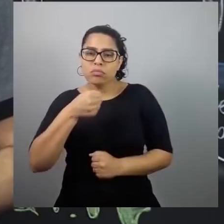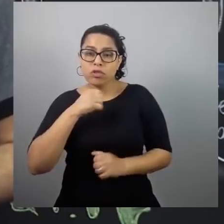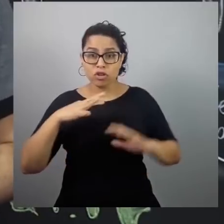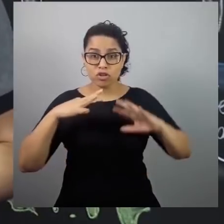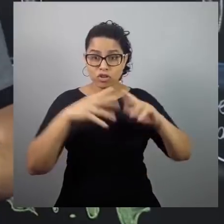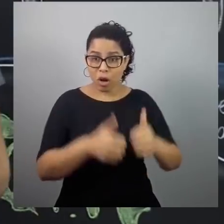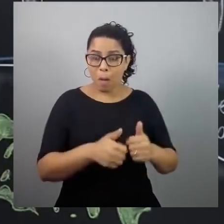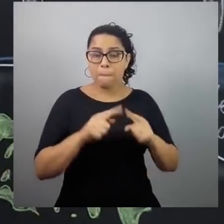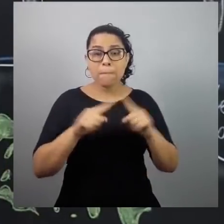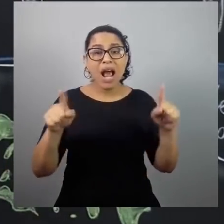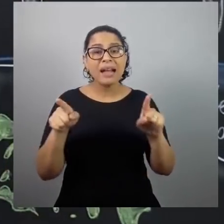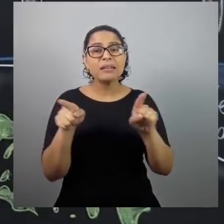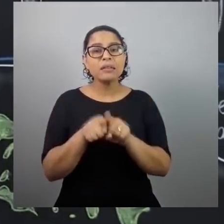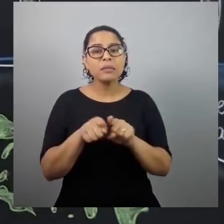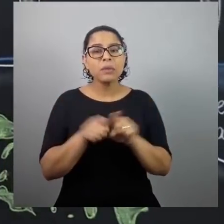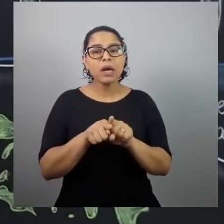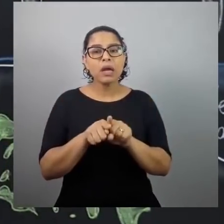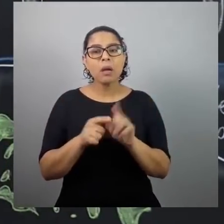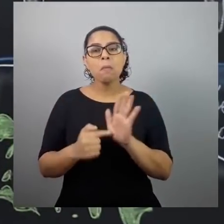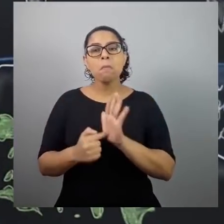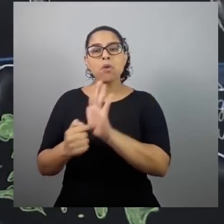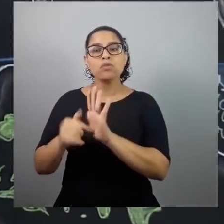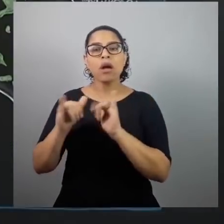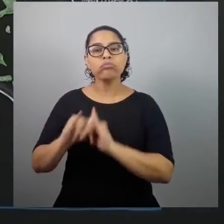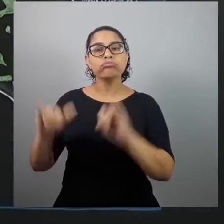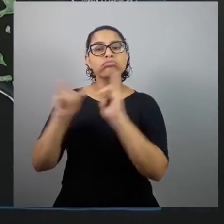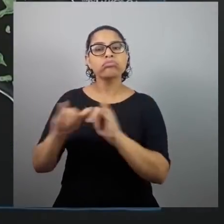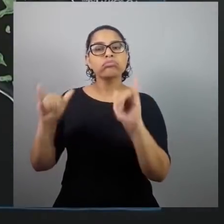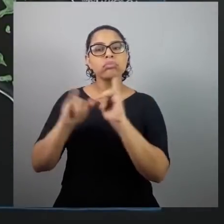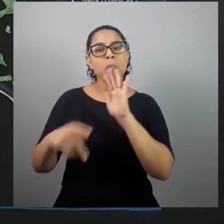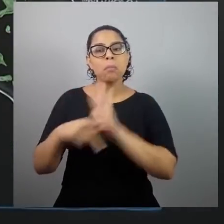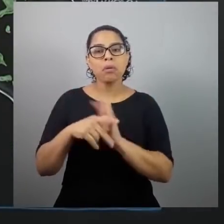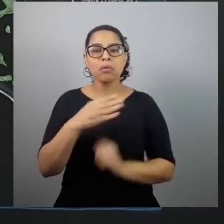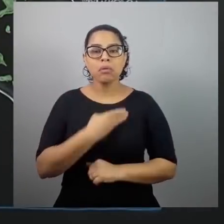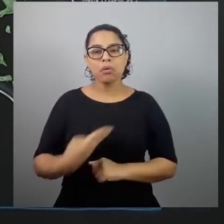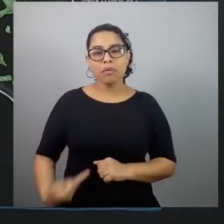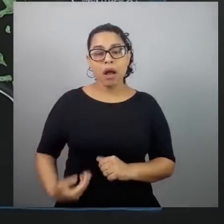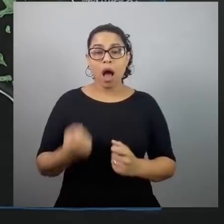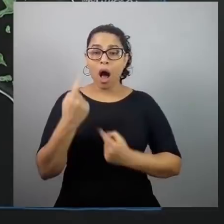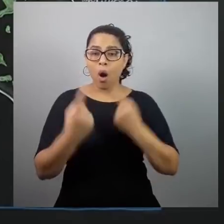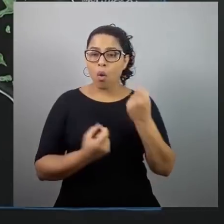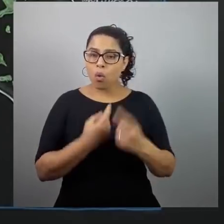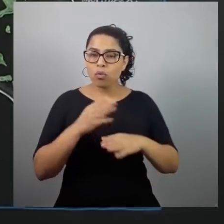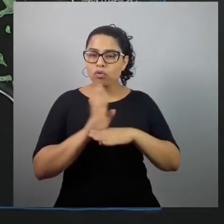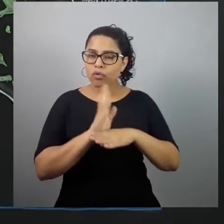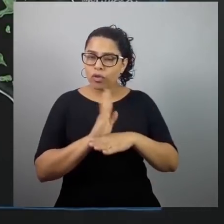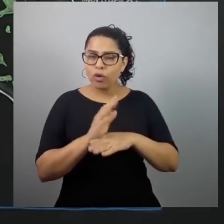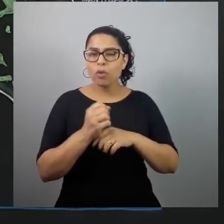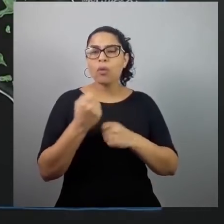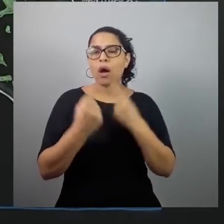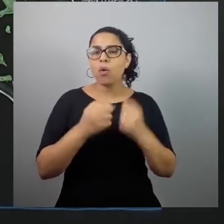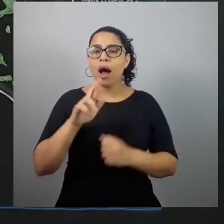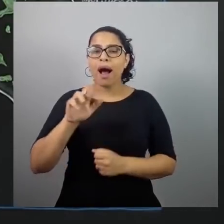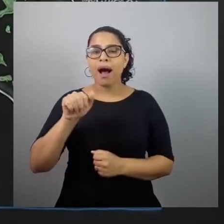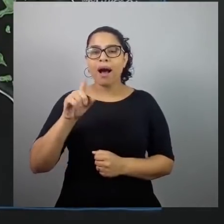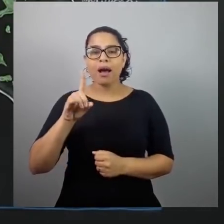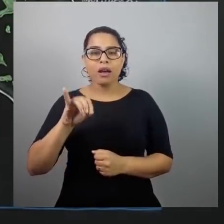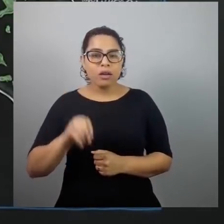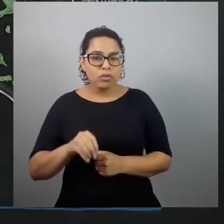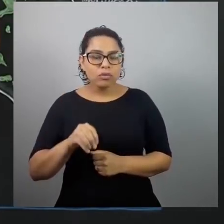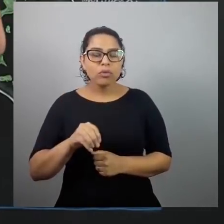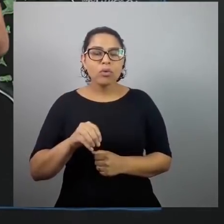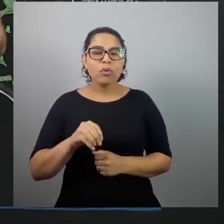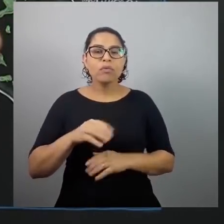mas ele também fazia um papel de propaganda do governo. E há alguns filmes do DIP, alguns programas de rádio produzidos